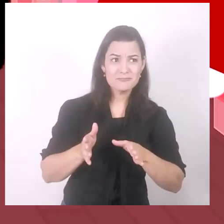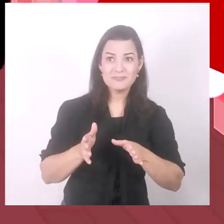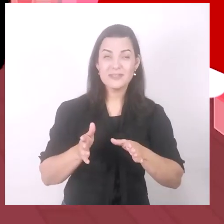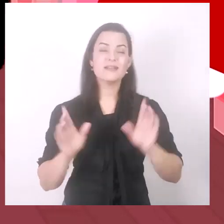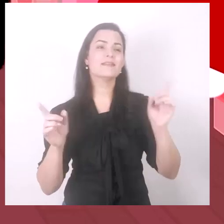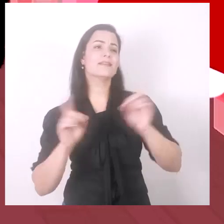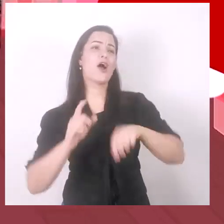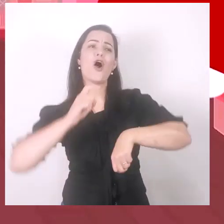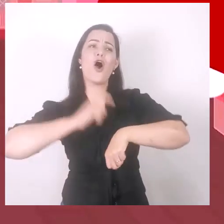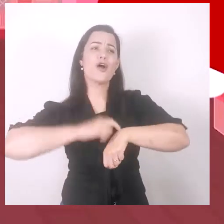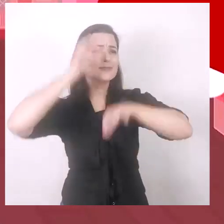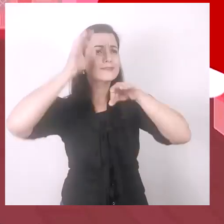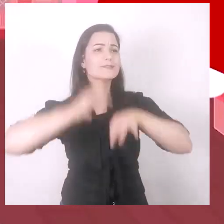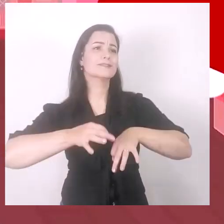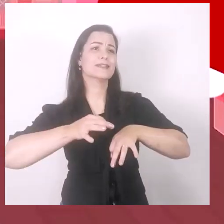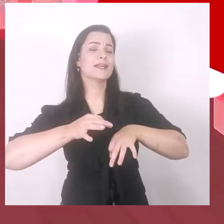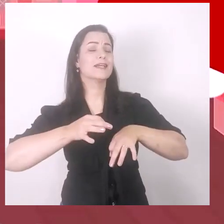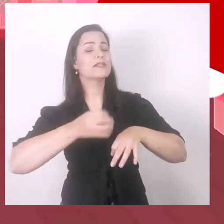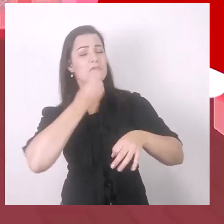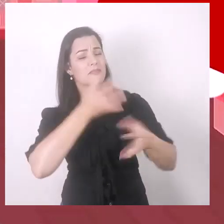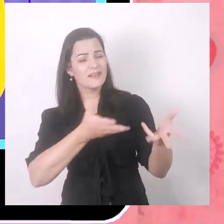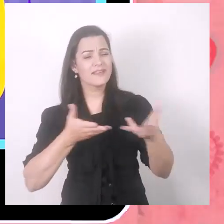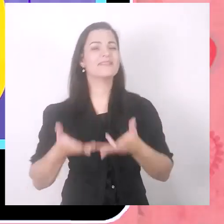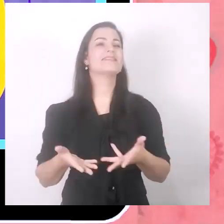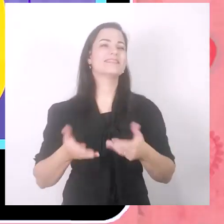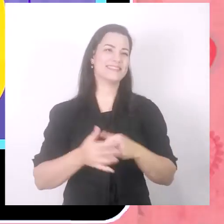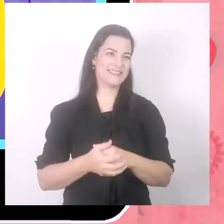hora, Rapunzel. Seja muito bem-vinda.